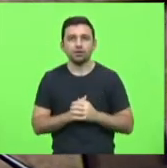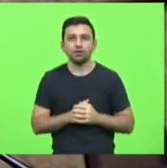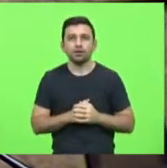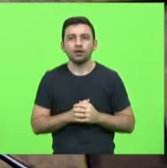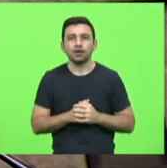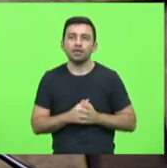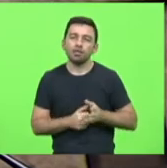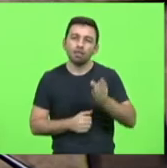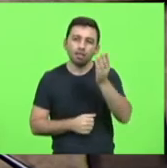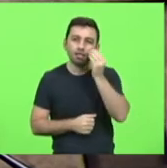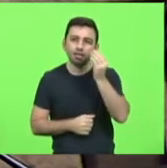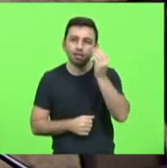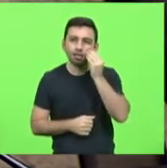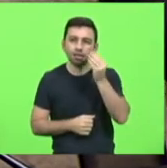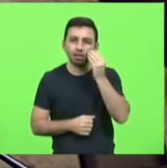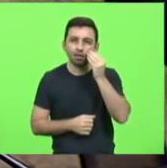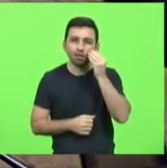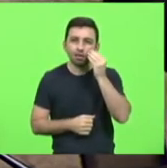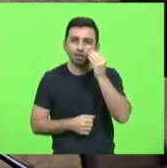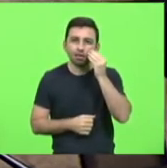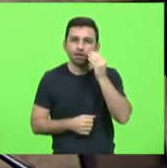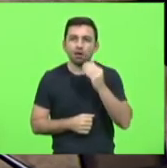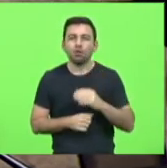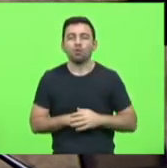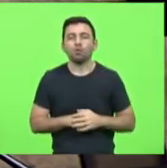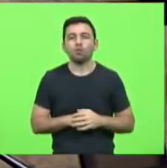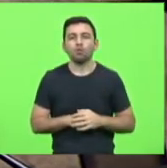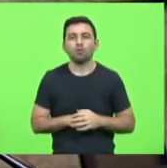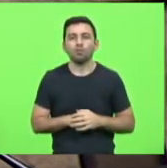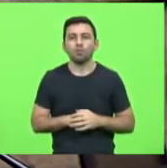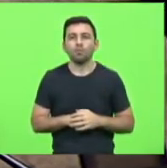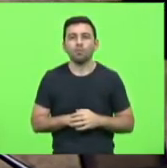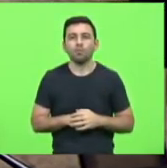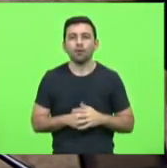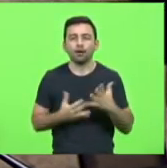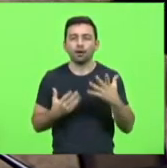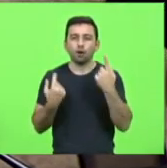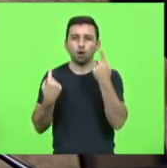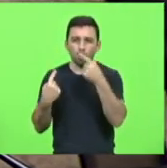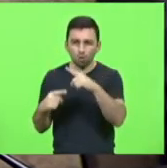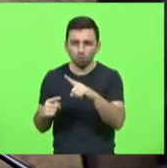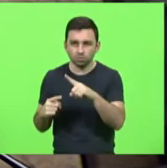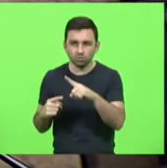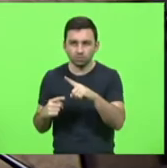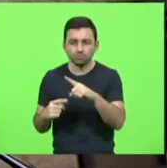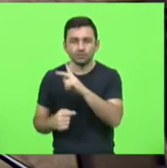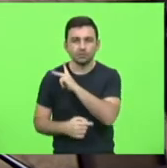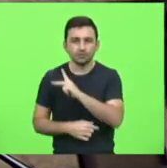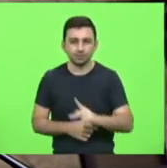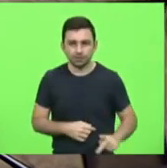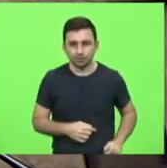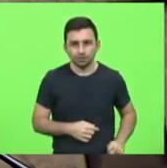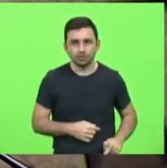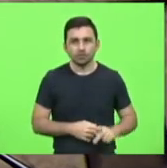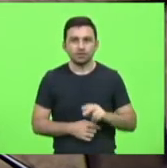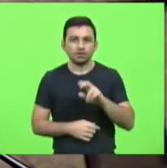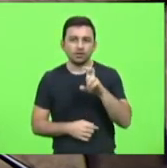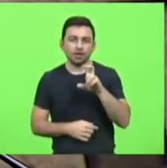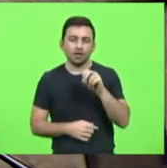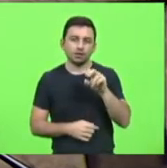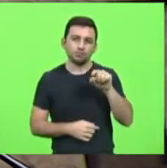tentando colocar na conta do presidente 500 mil mortes.